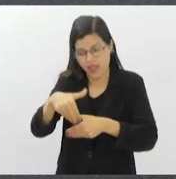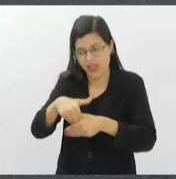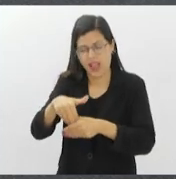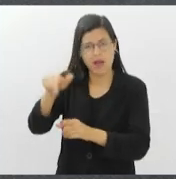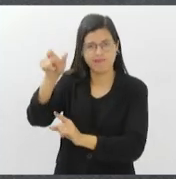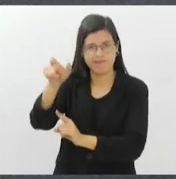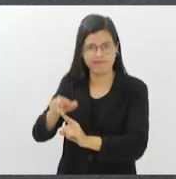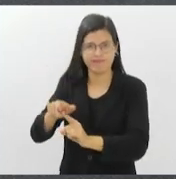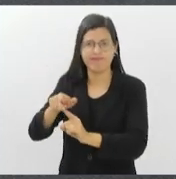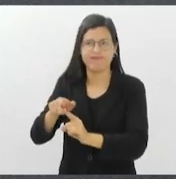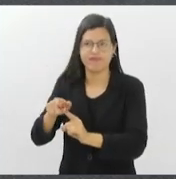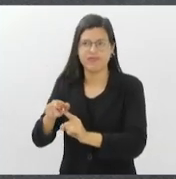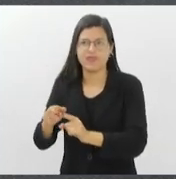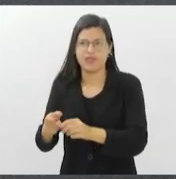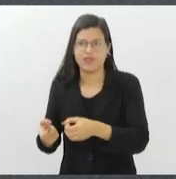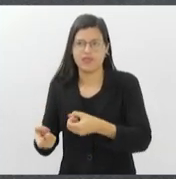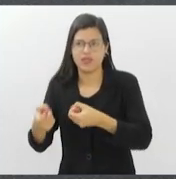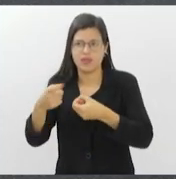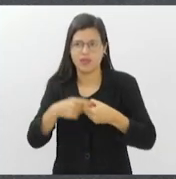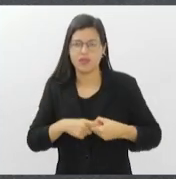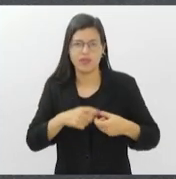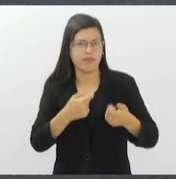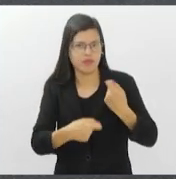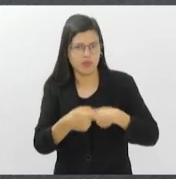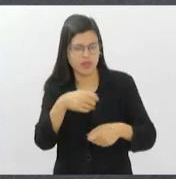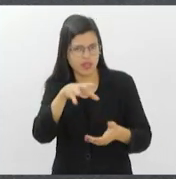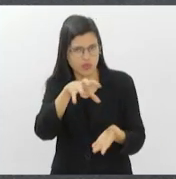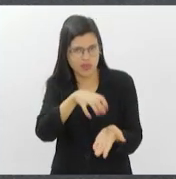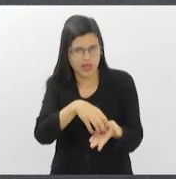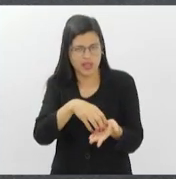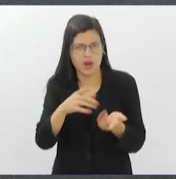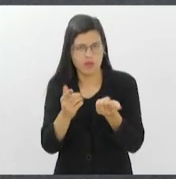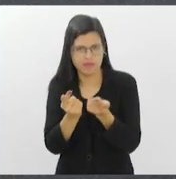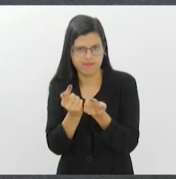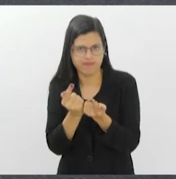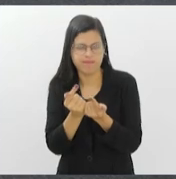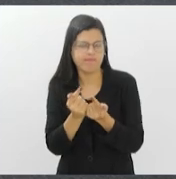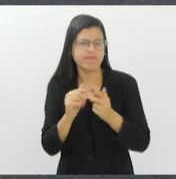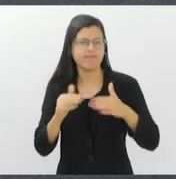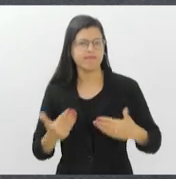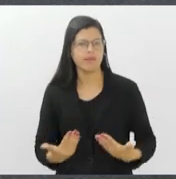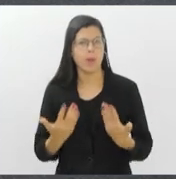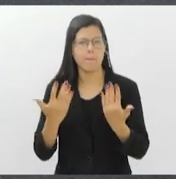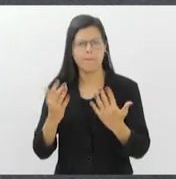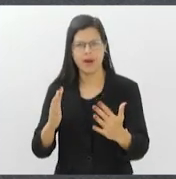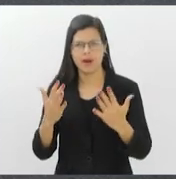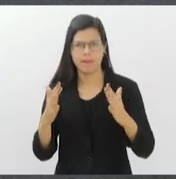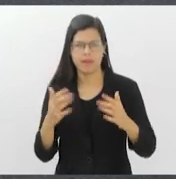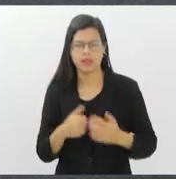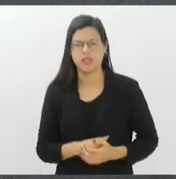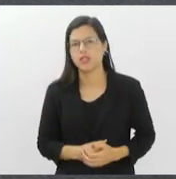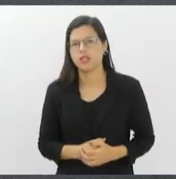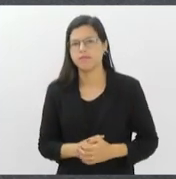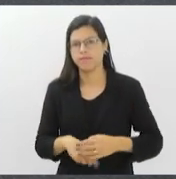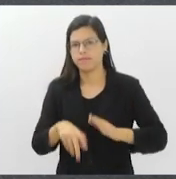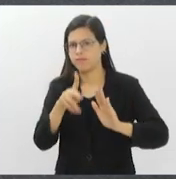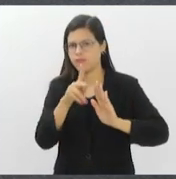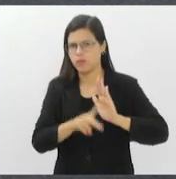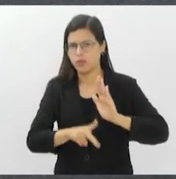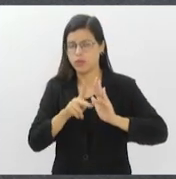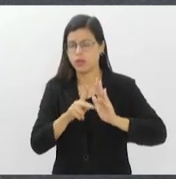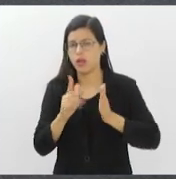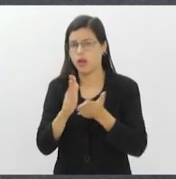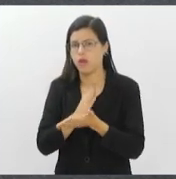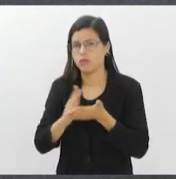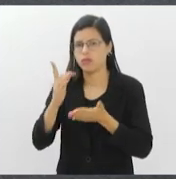à administração central do município. Então, está de parabéns pelo projeto. Alguns